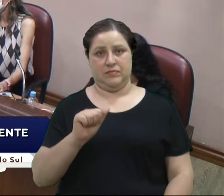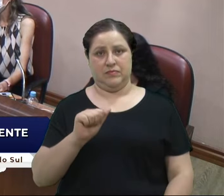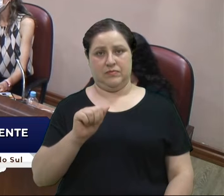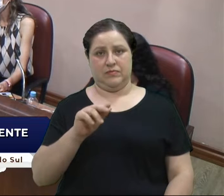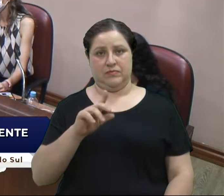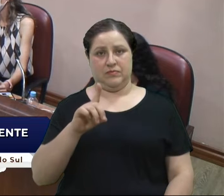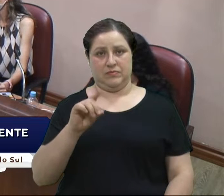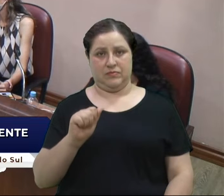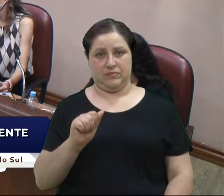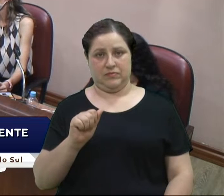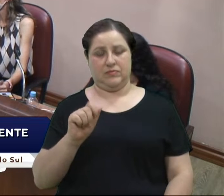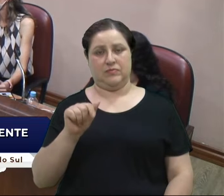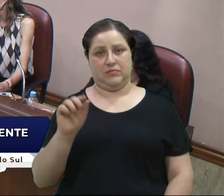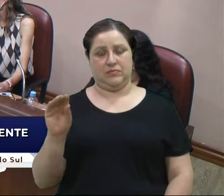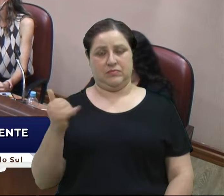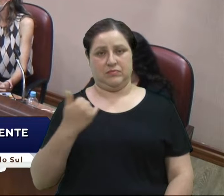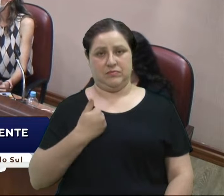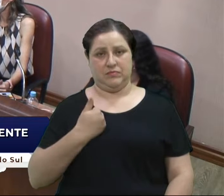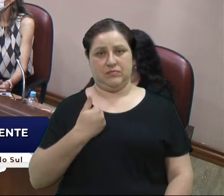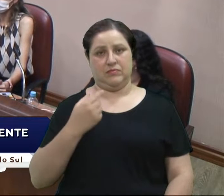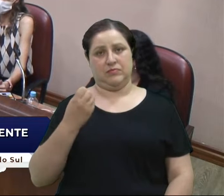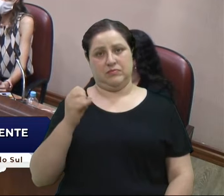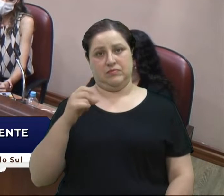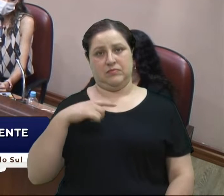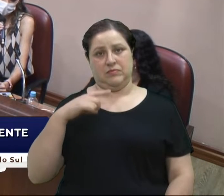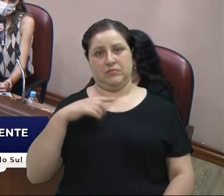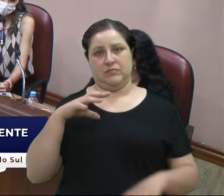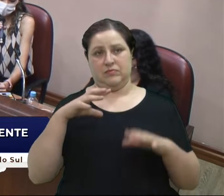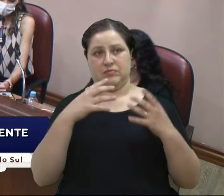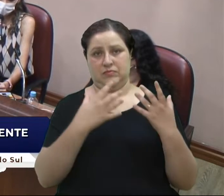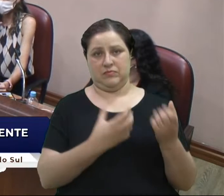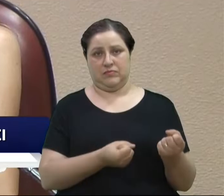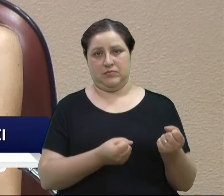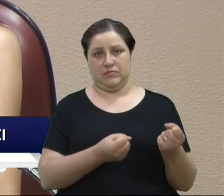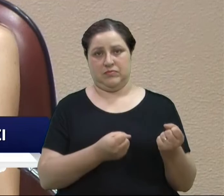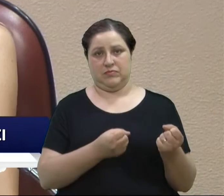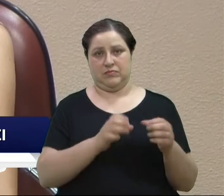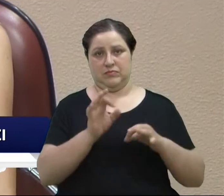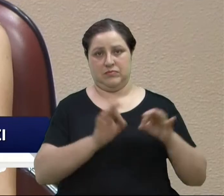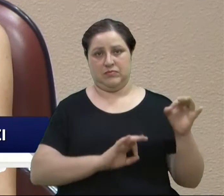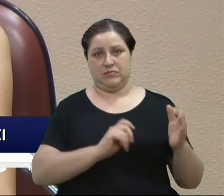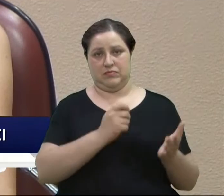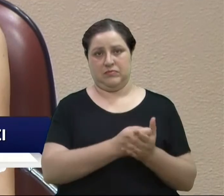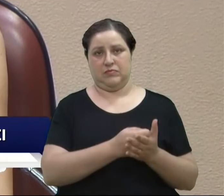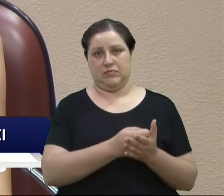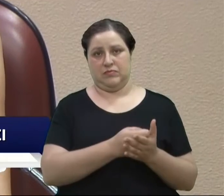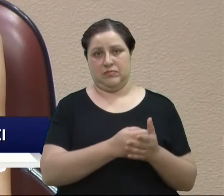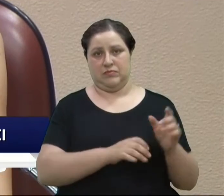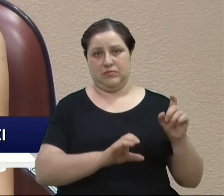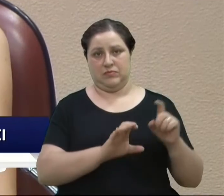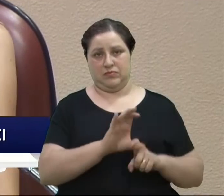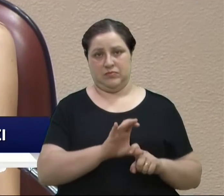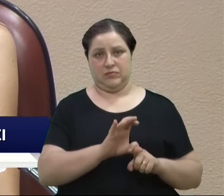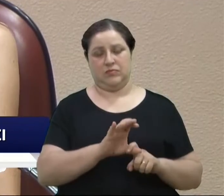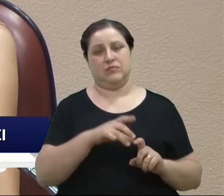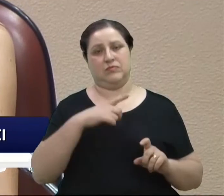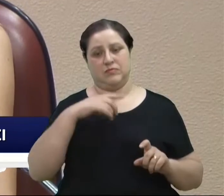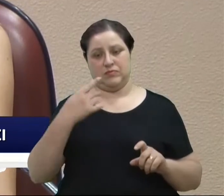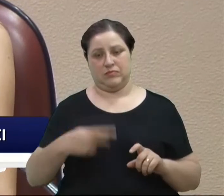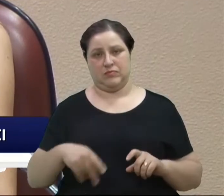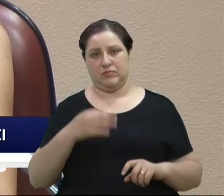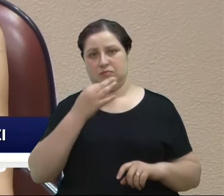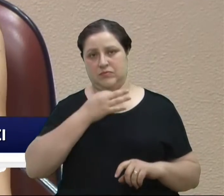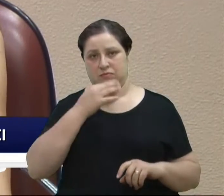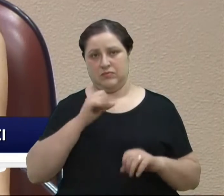agora que, independente da adesão ou não àquele programa de pagamento de dívidas, Caxias vai poder, sim, através dos hospitais,